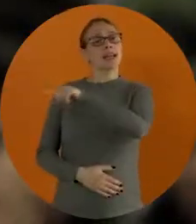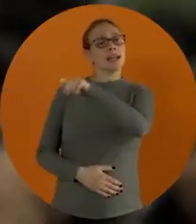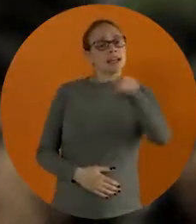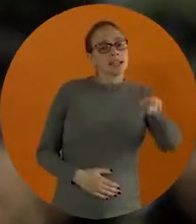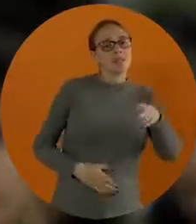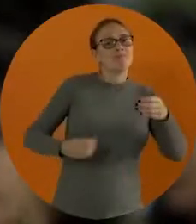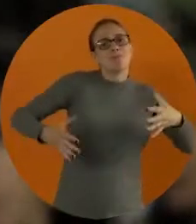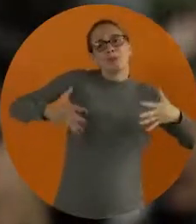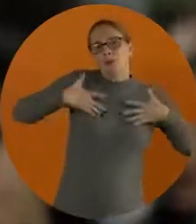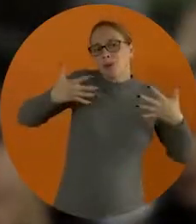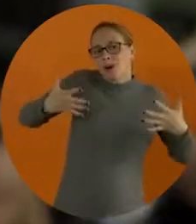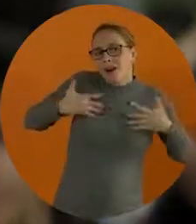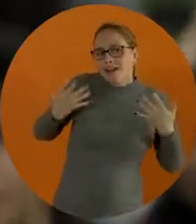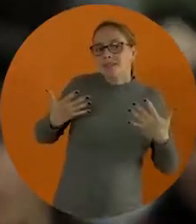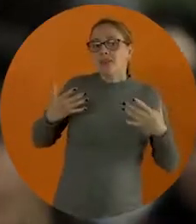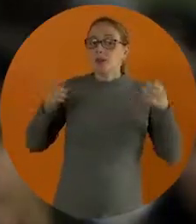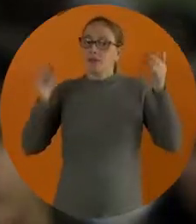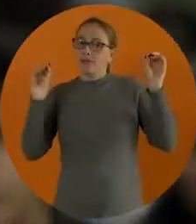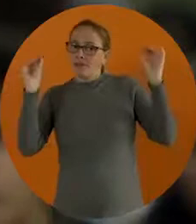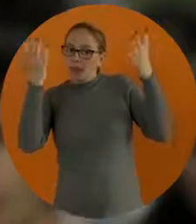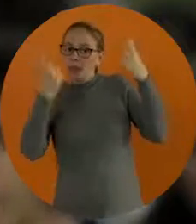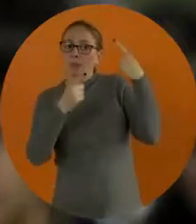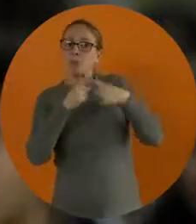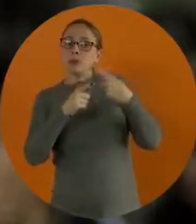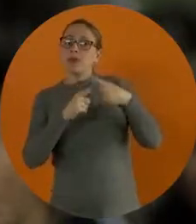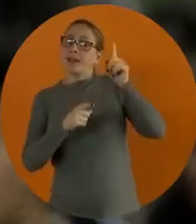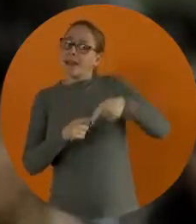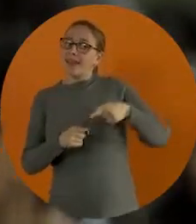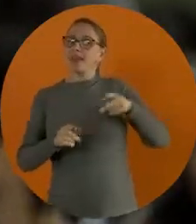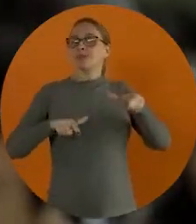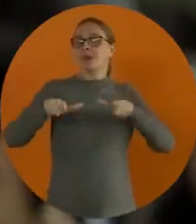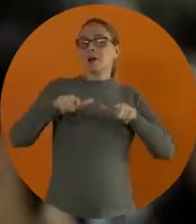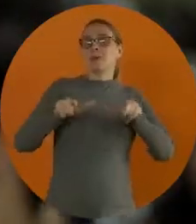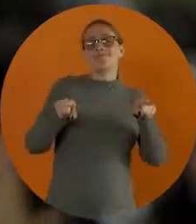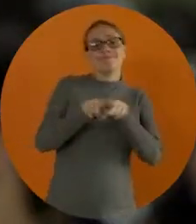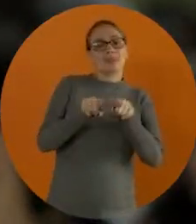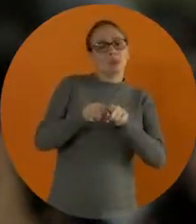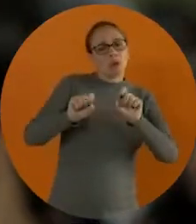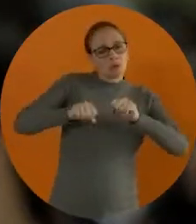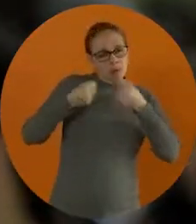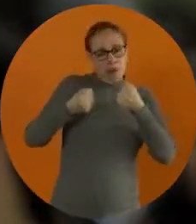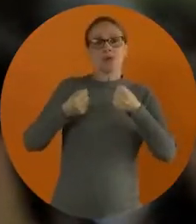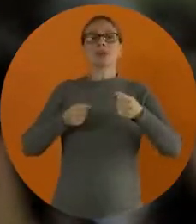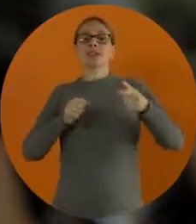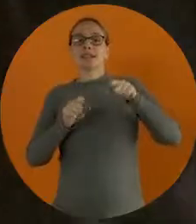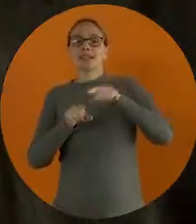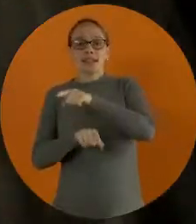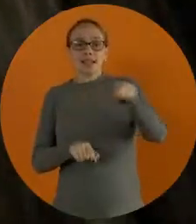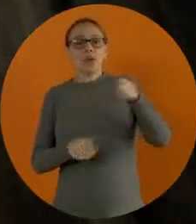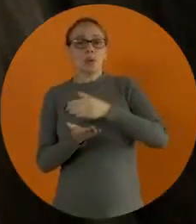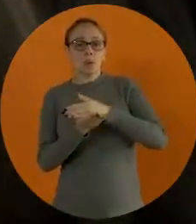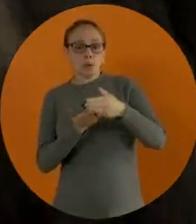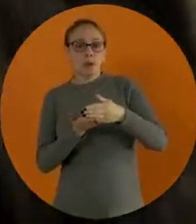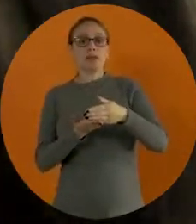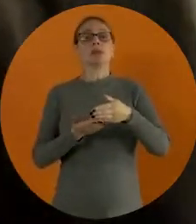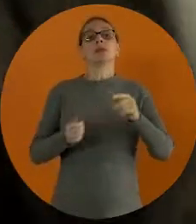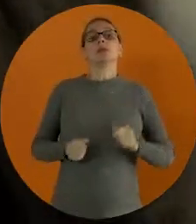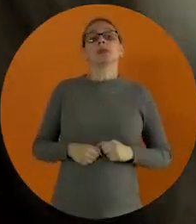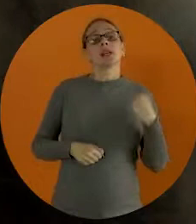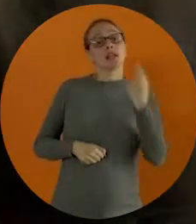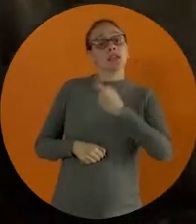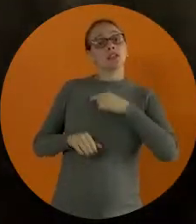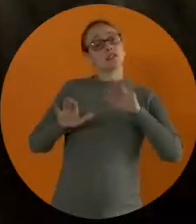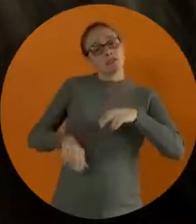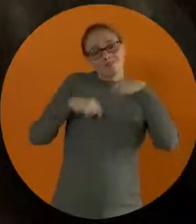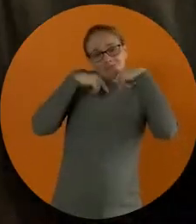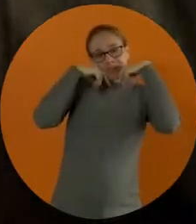Eles estão muito empolgados com o evento, porque é fruto também do esforço deles, né? No começo a gente fica com